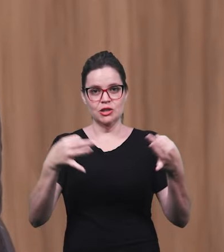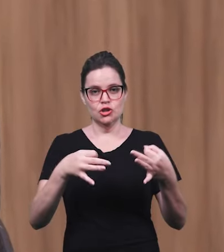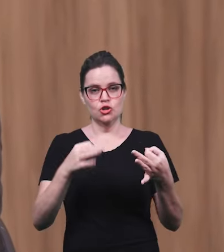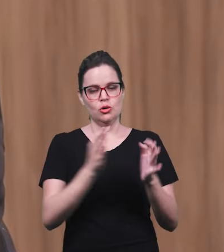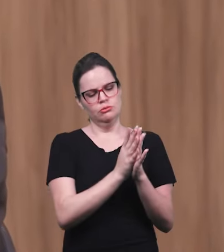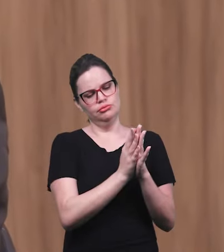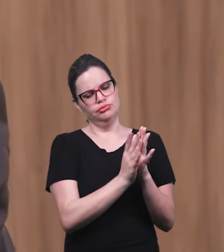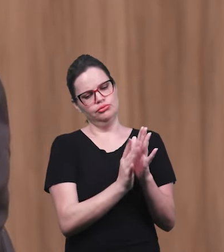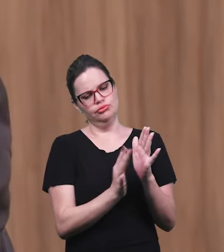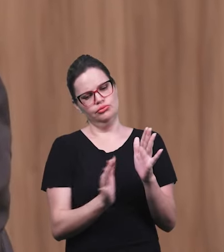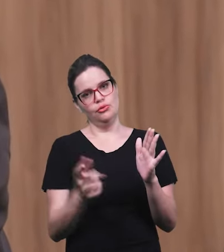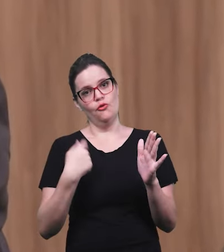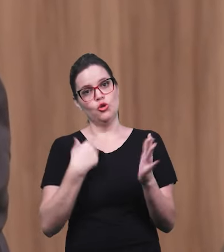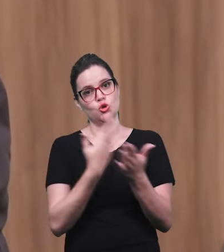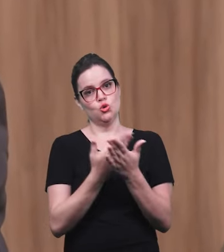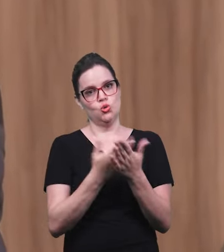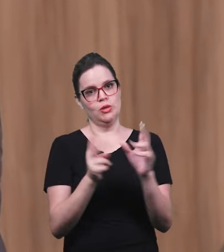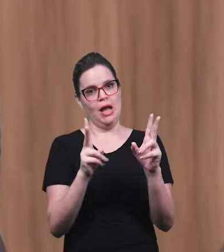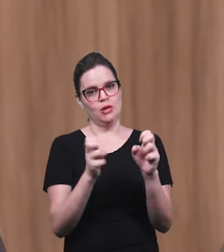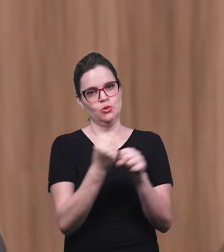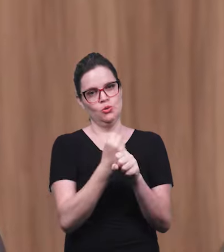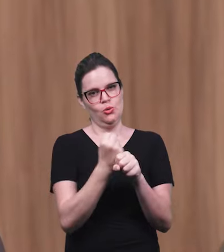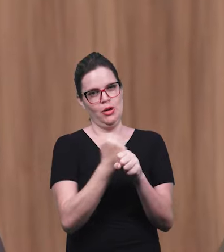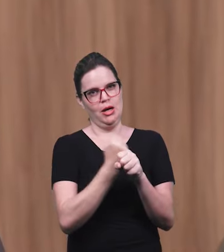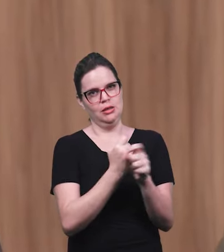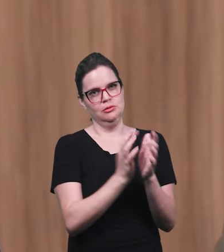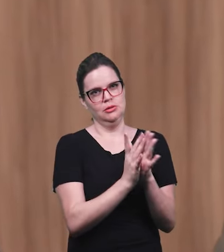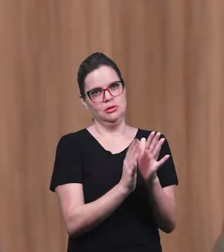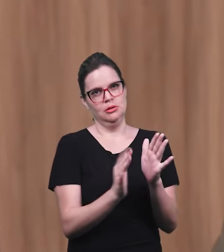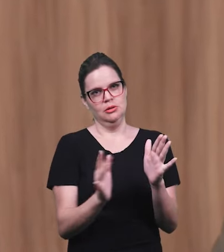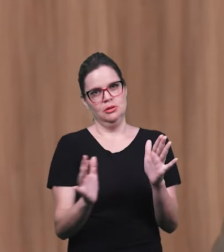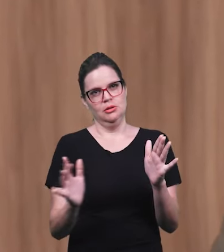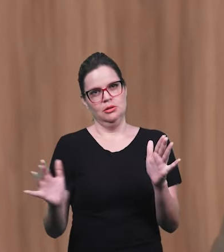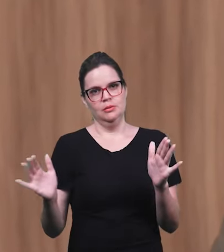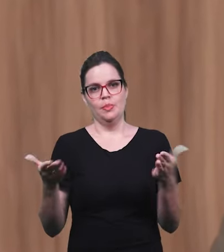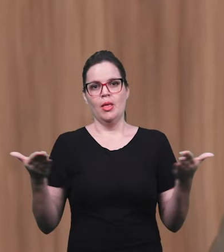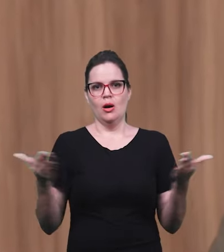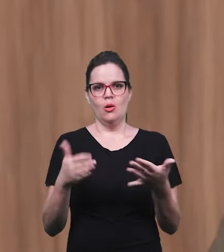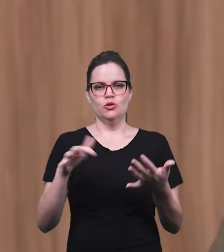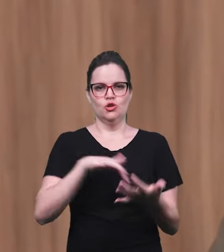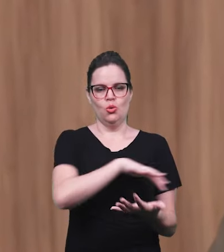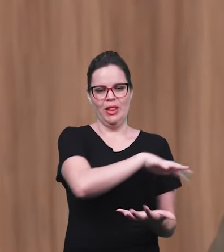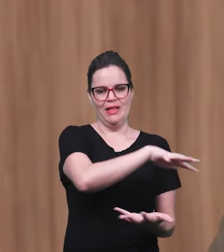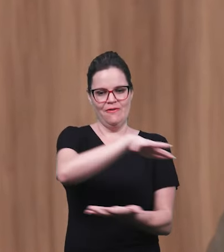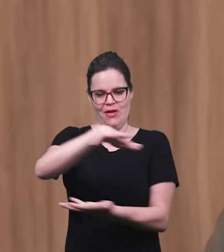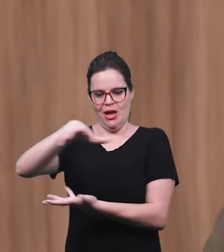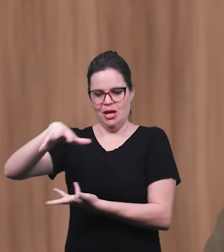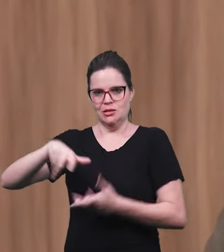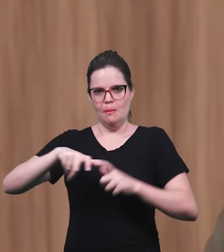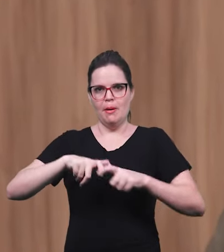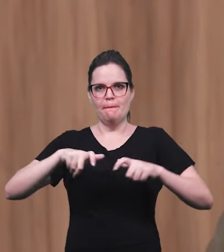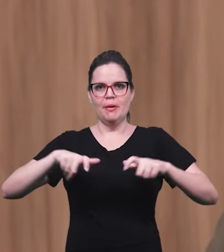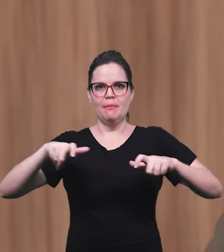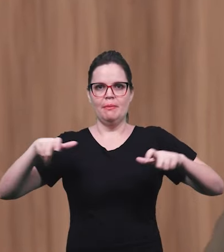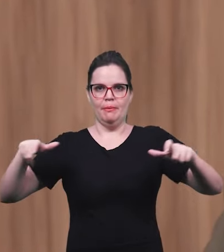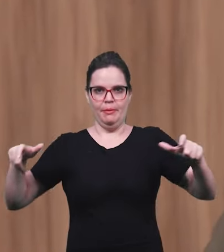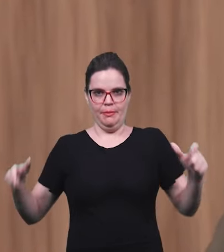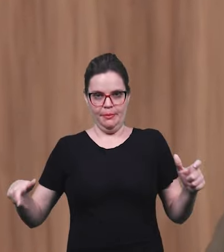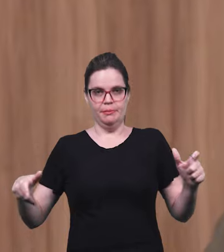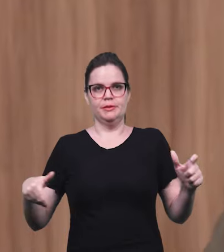do tempo, ao longo dos anos passados, nós sabemos que o universo está em expansão. E nós sabemos assim que a teoria